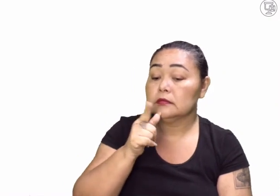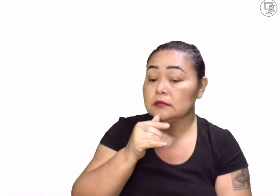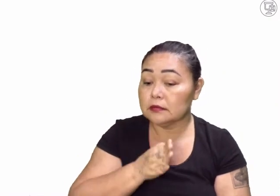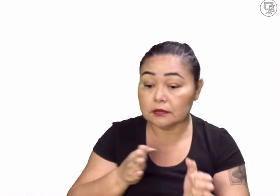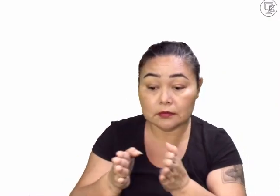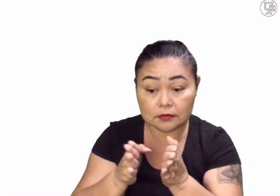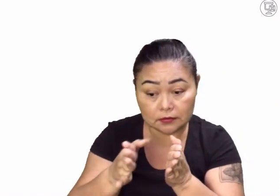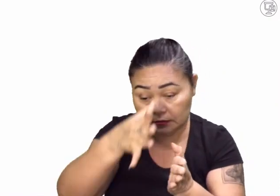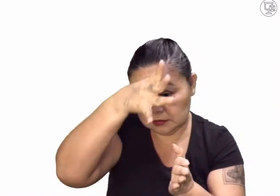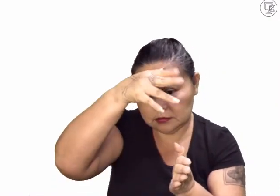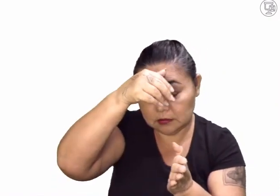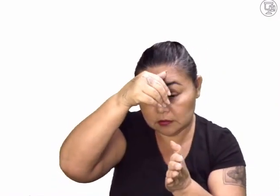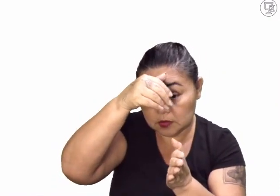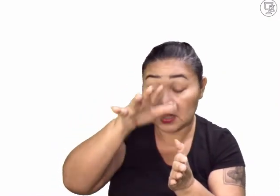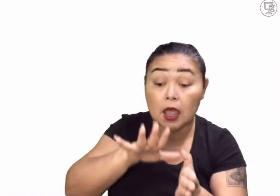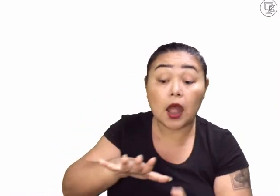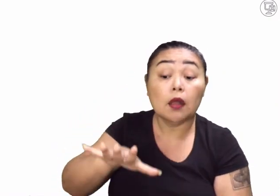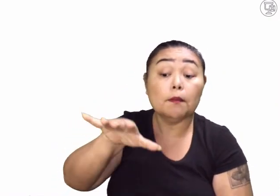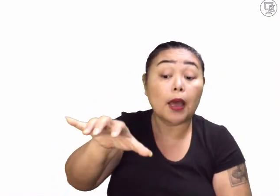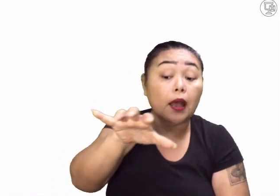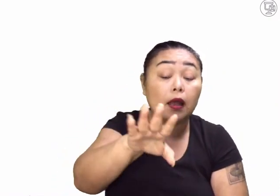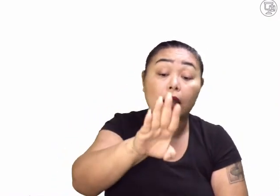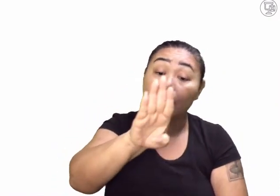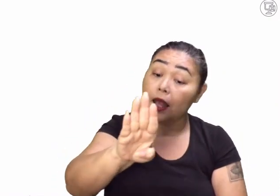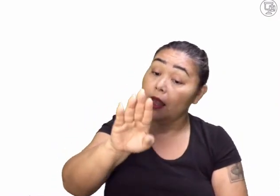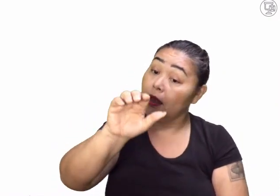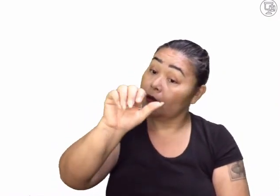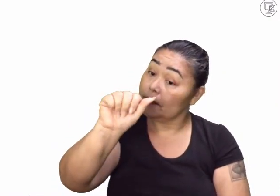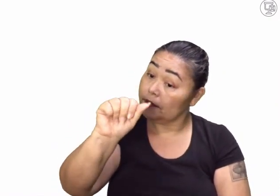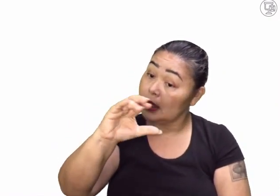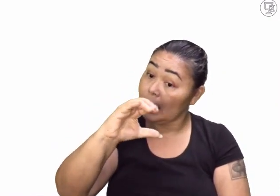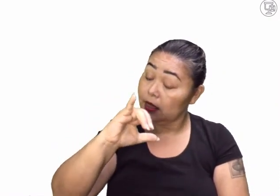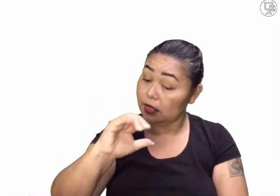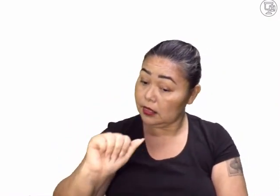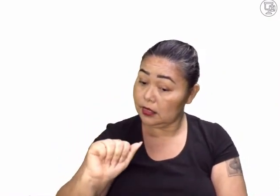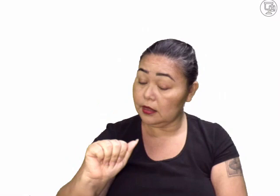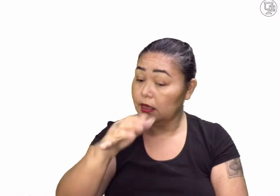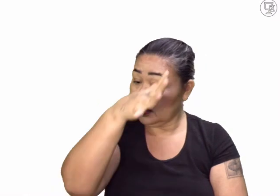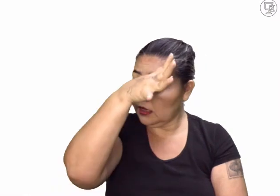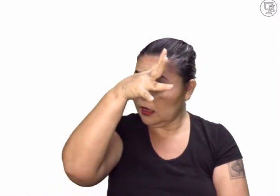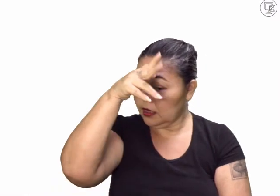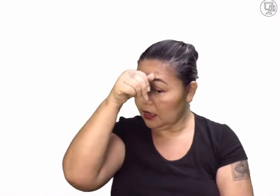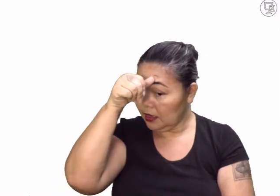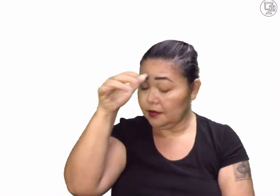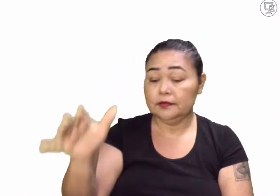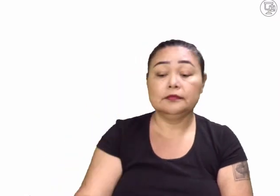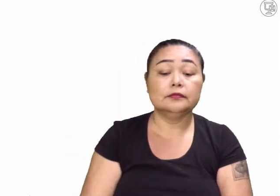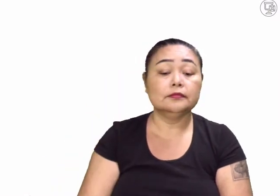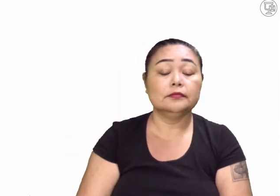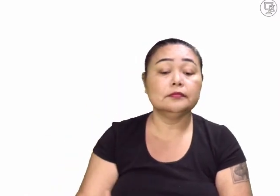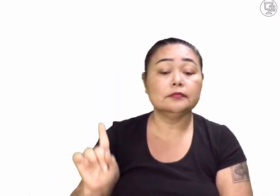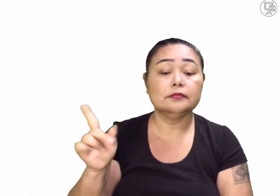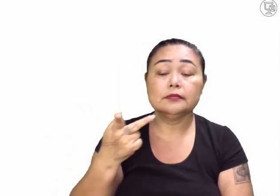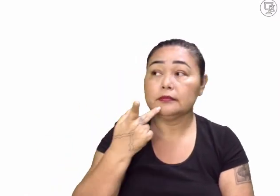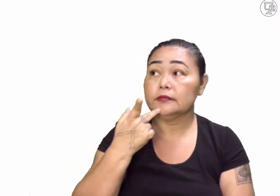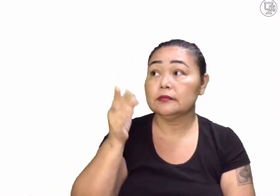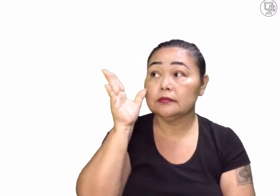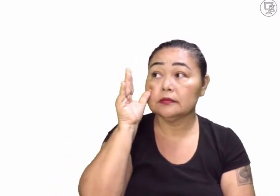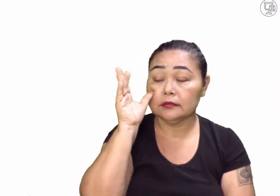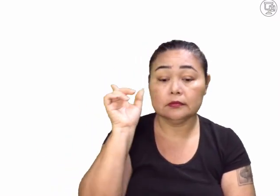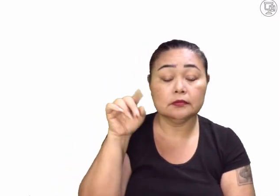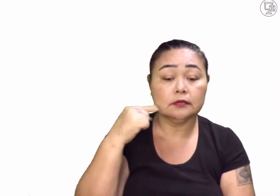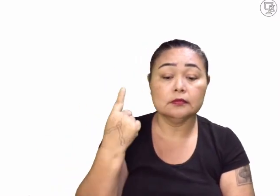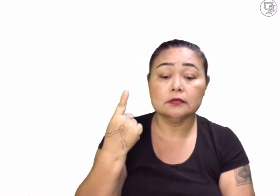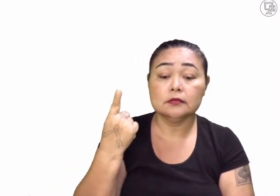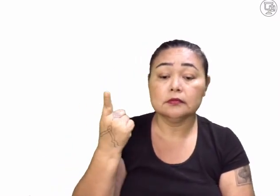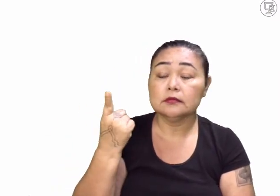professor Jorge? Estamos falando aí da bacia hidrográfica da Amazônia, né? Isso. Aí eu pergunto, só a nível de curiosidade, né,